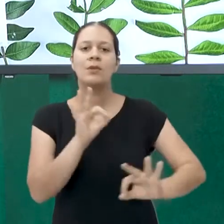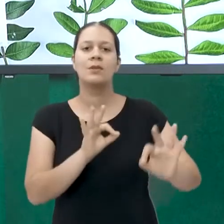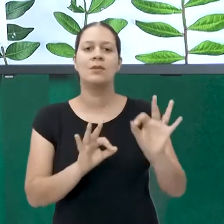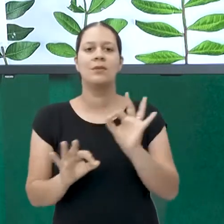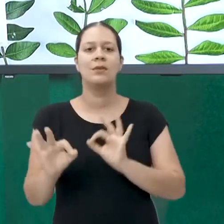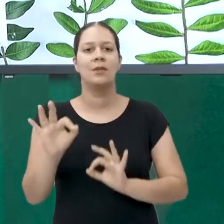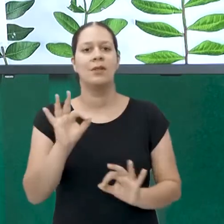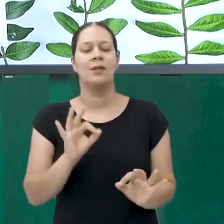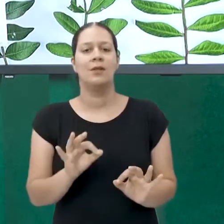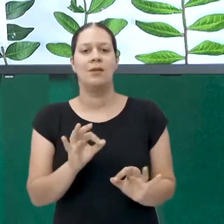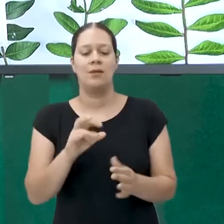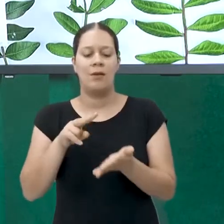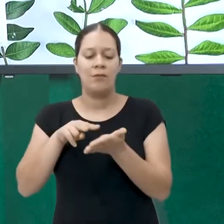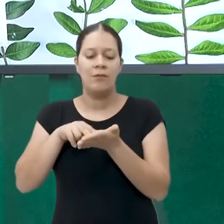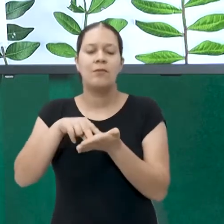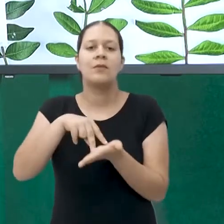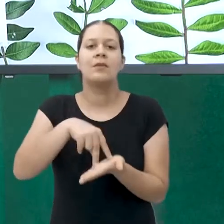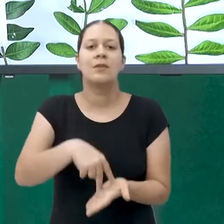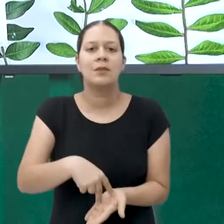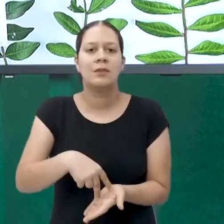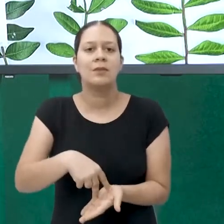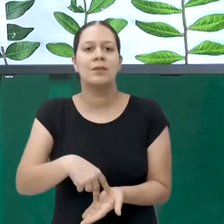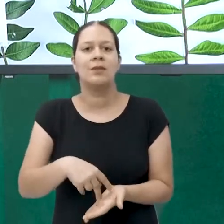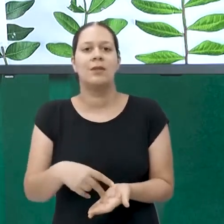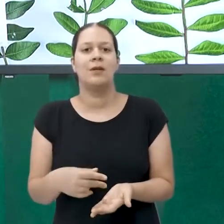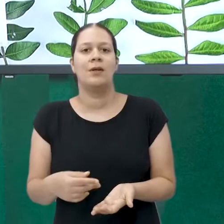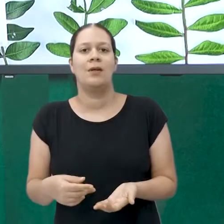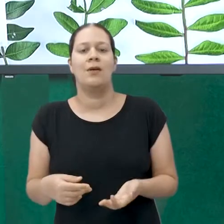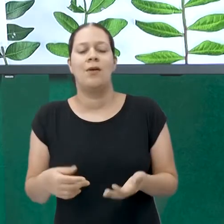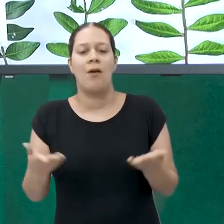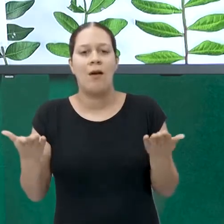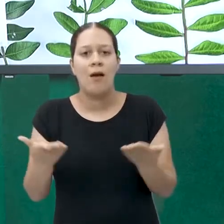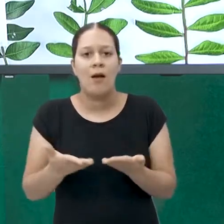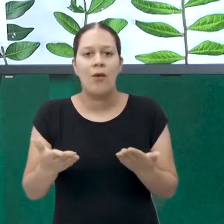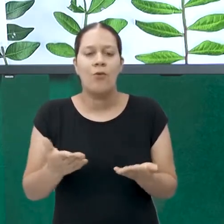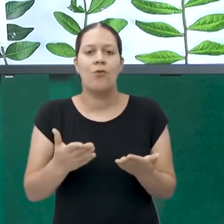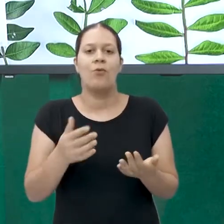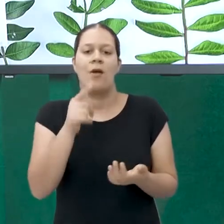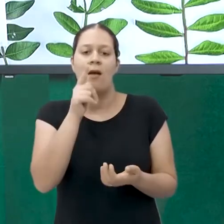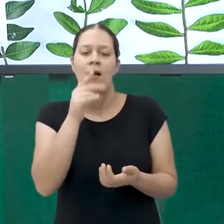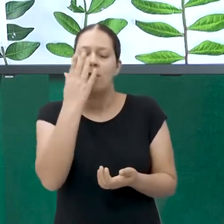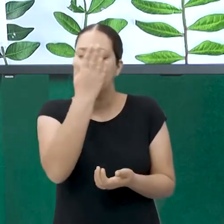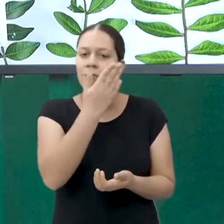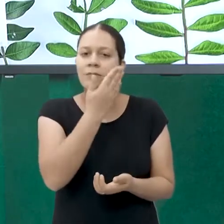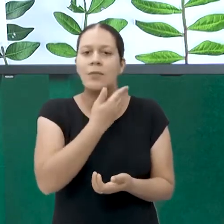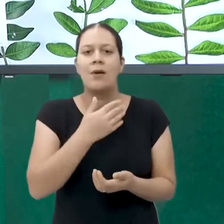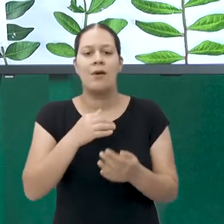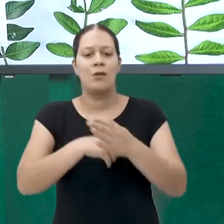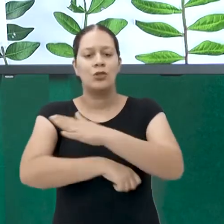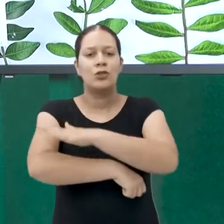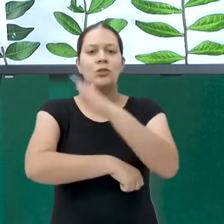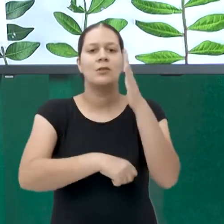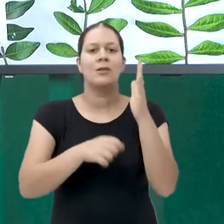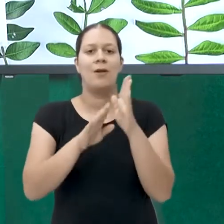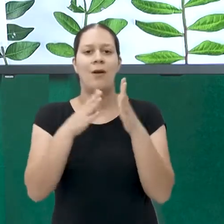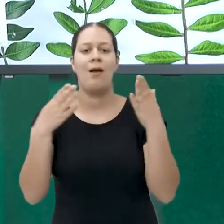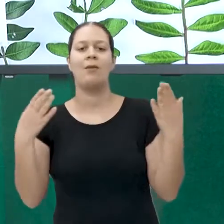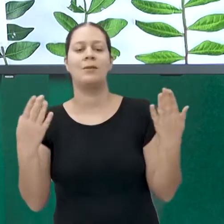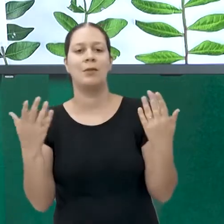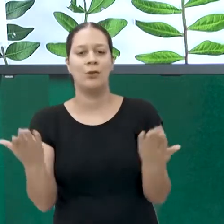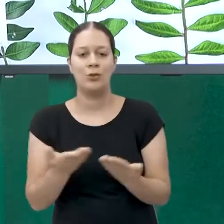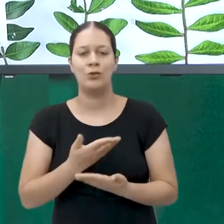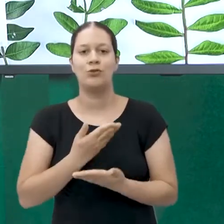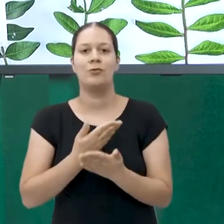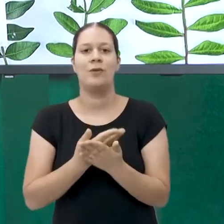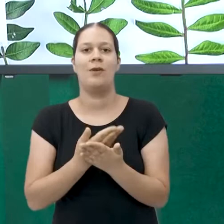arruma, levanta da cama, toma um copo d'água, molha esse rosto, abre essa janela e vem comigo. Vamos